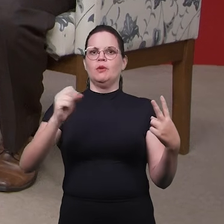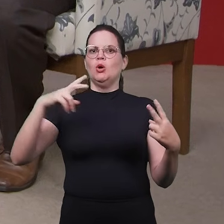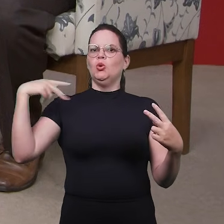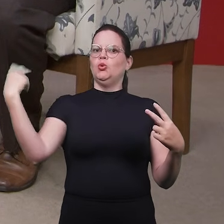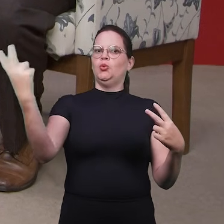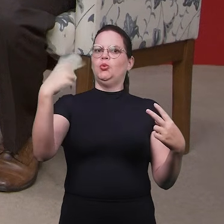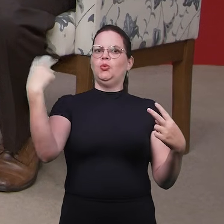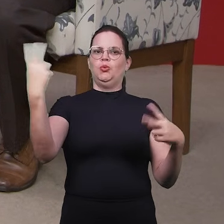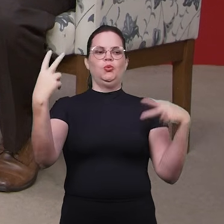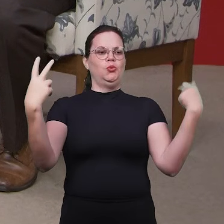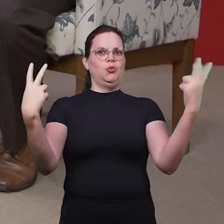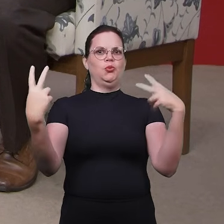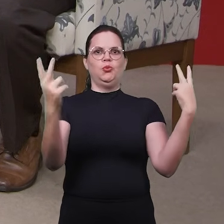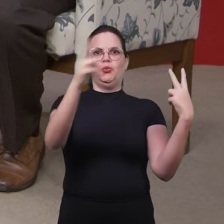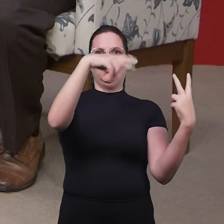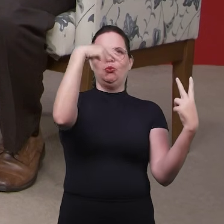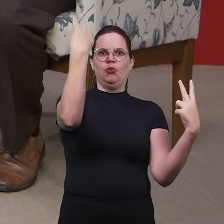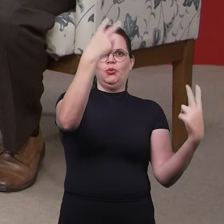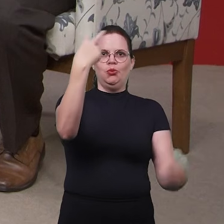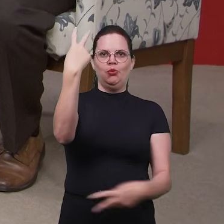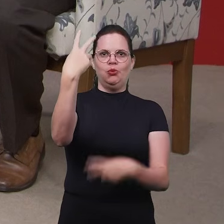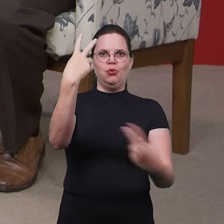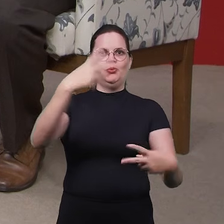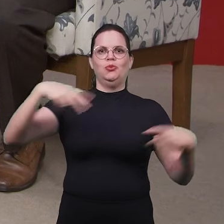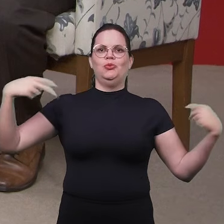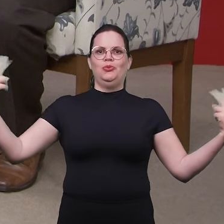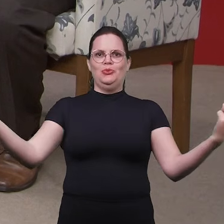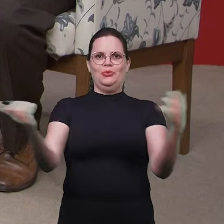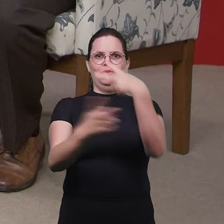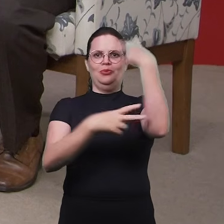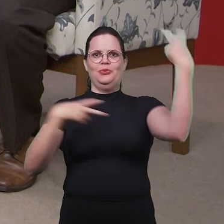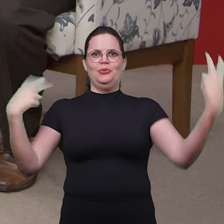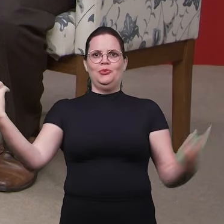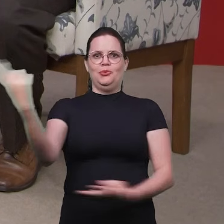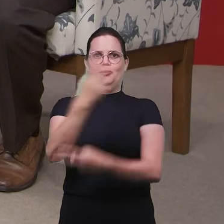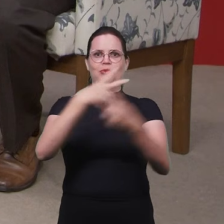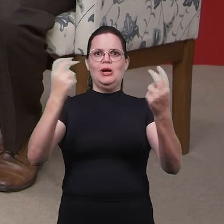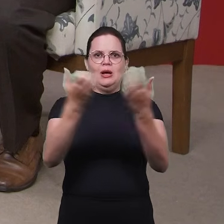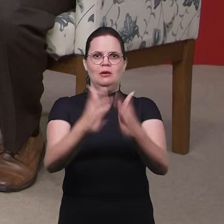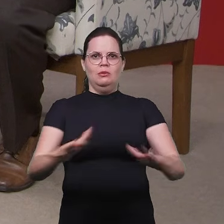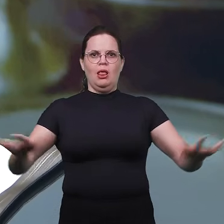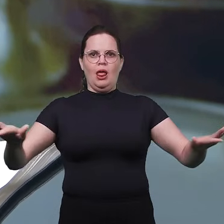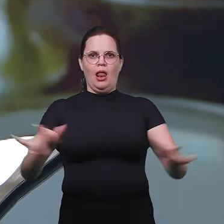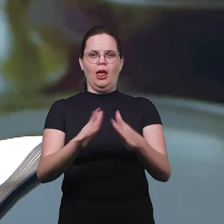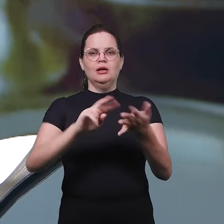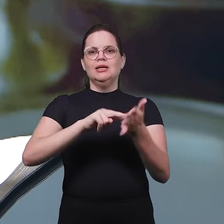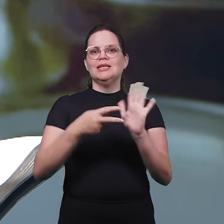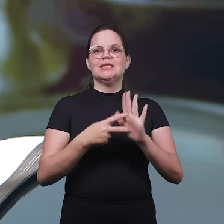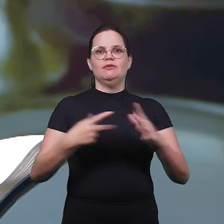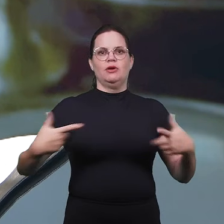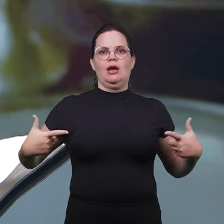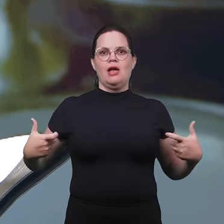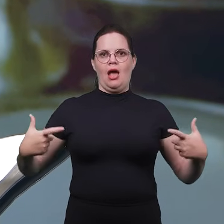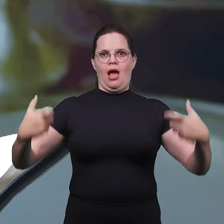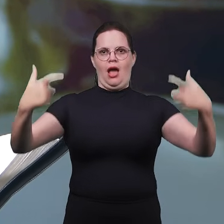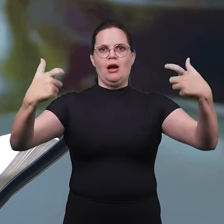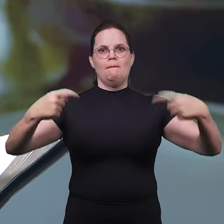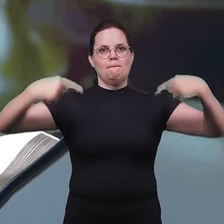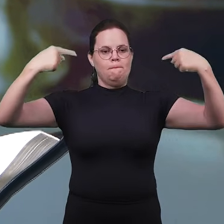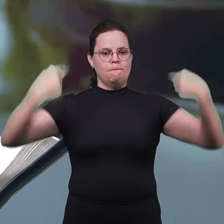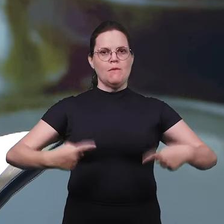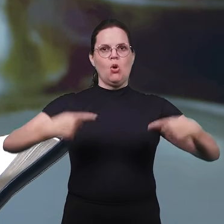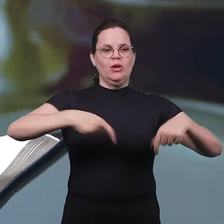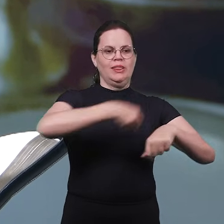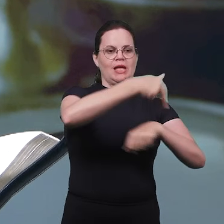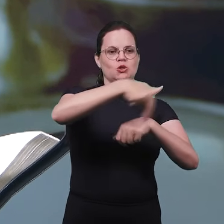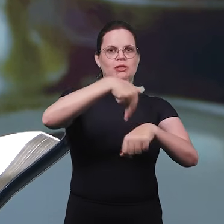ventos. Os 4 ventos representam as disputas, as guerras entre as